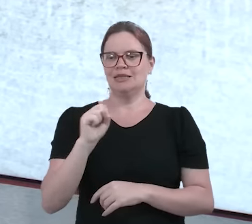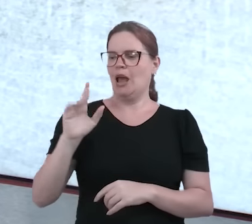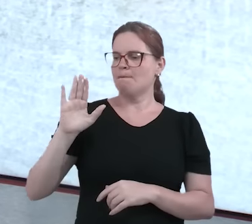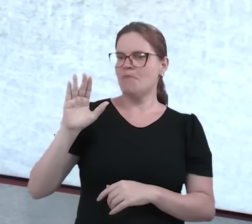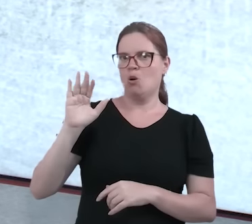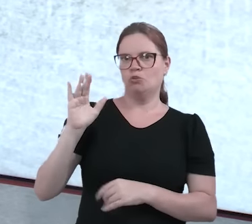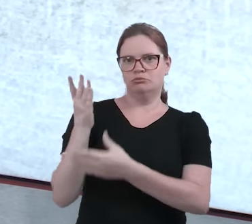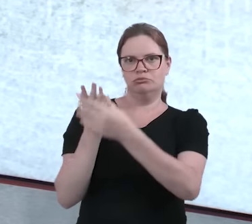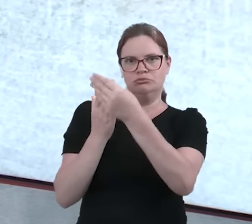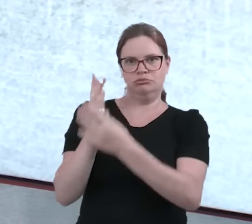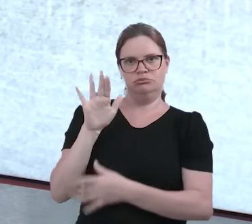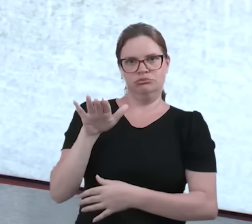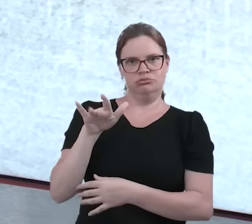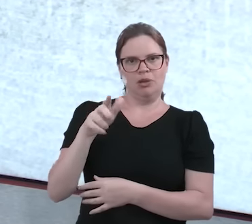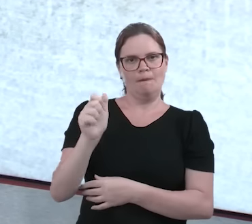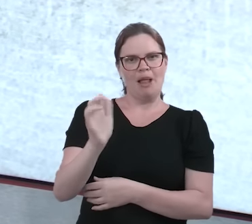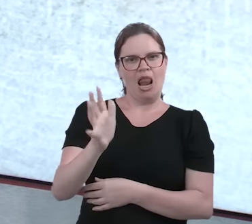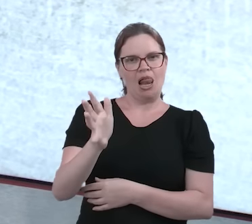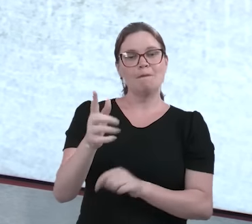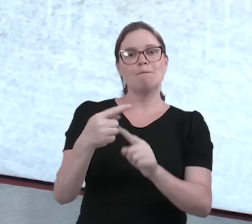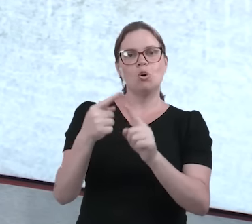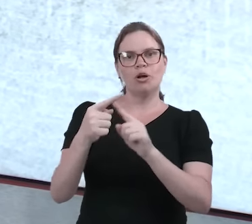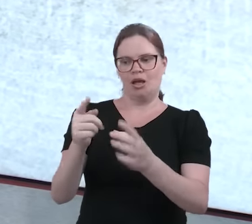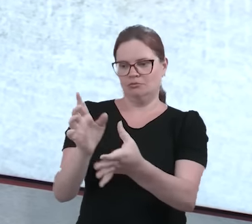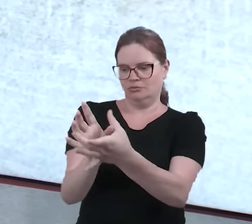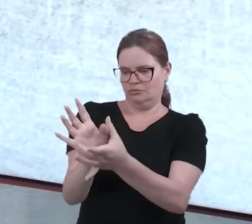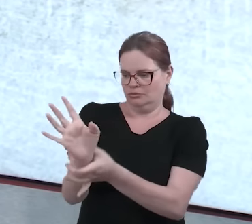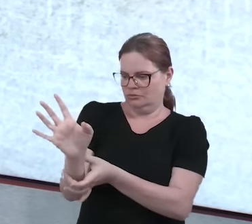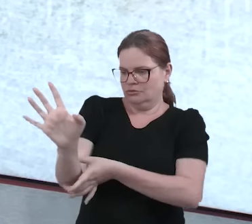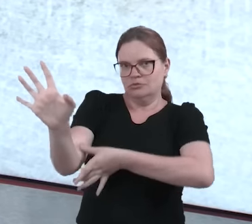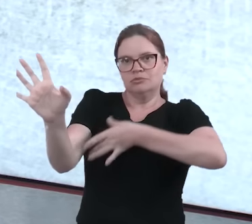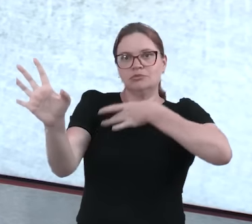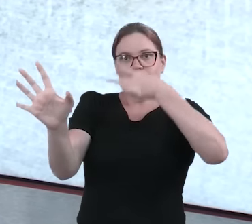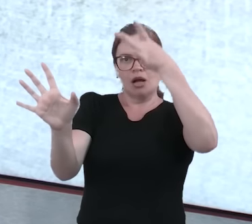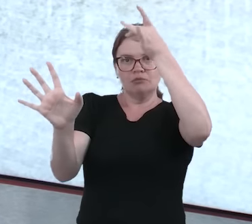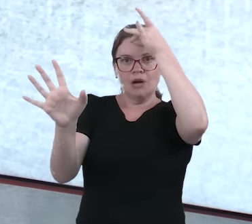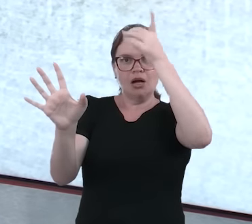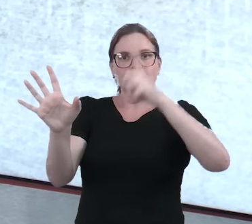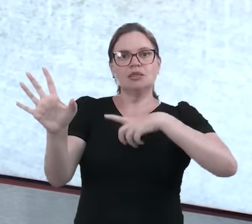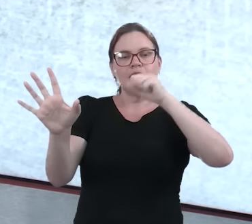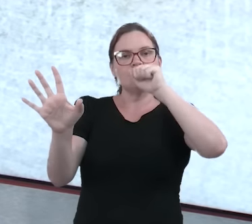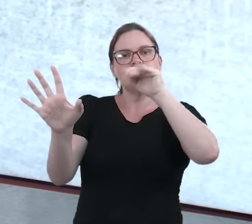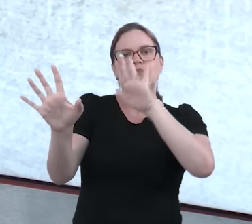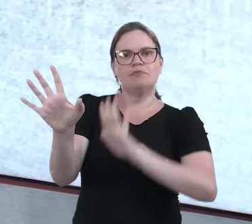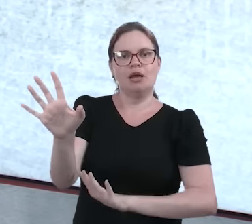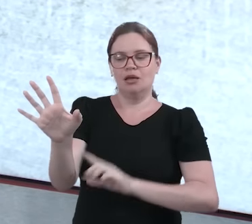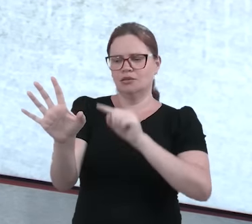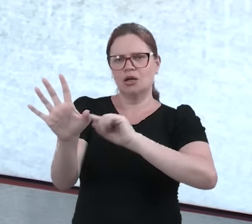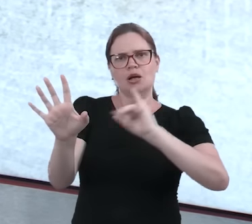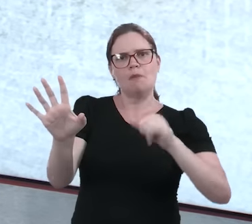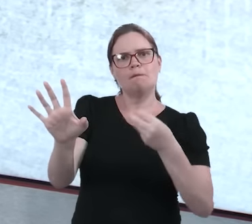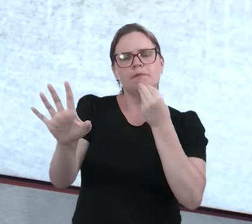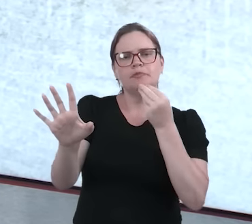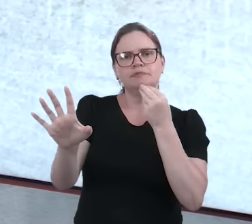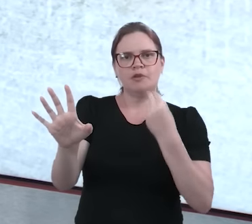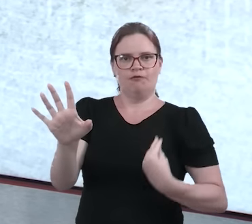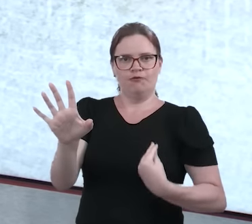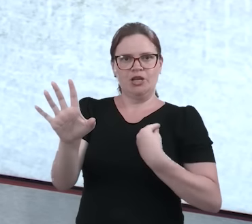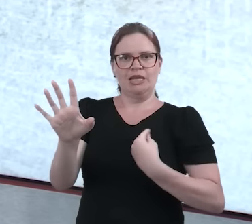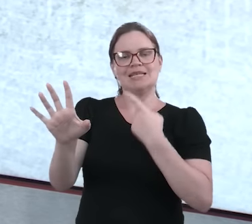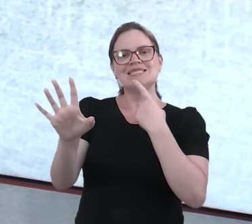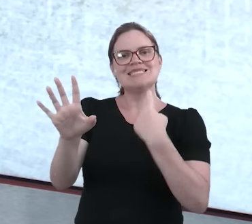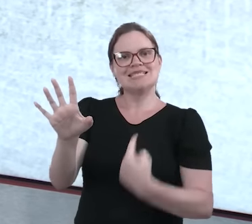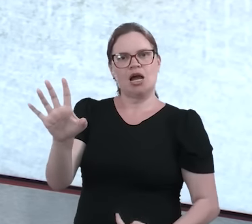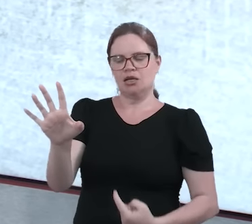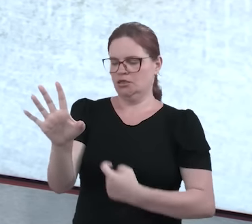está ligada ao corpo, recebendo do corpo o benefício da vida. Assim acontece também com aquele que se